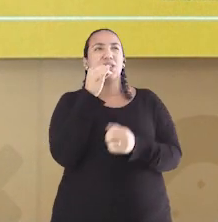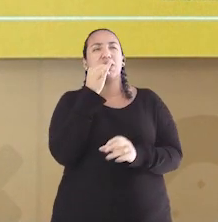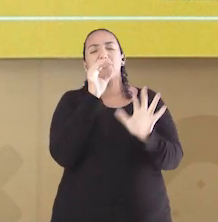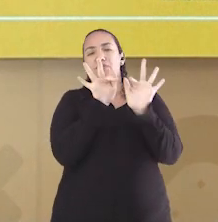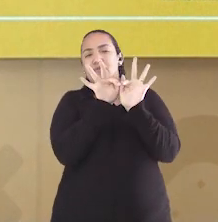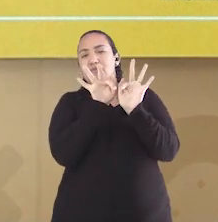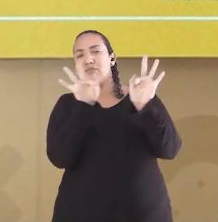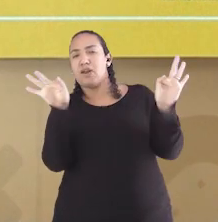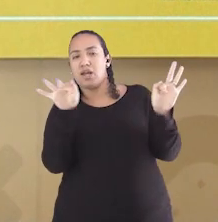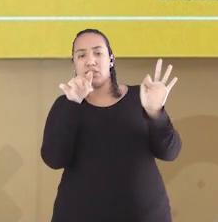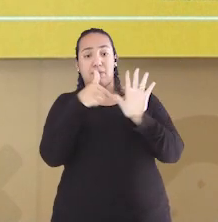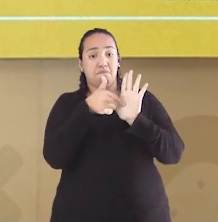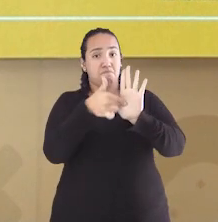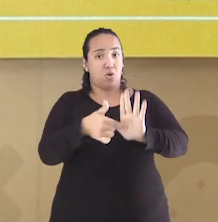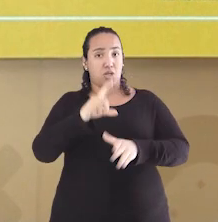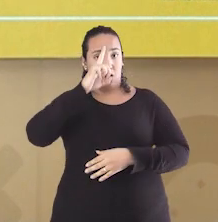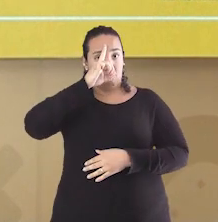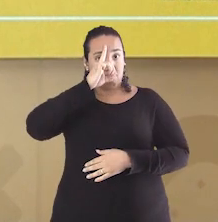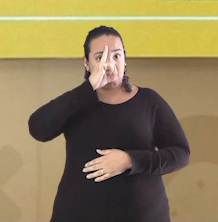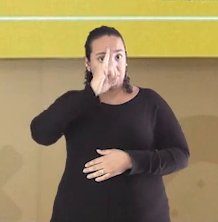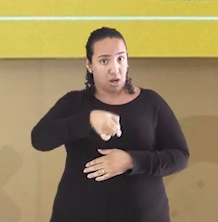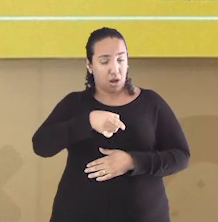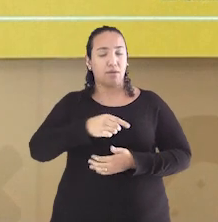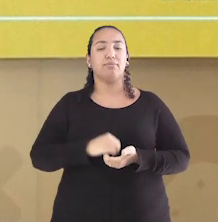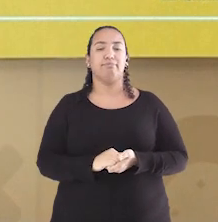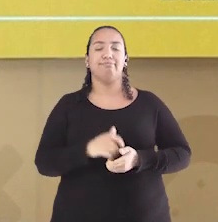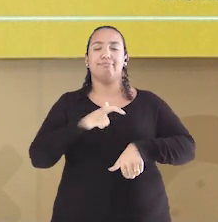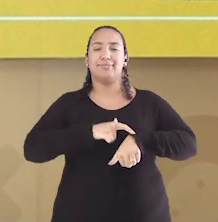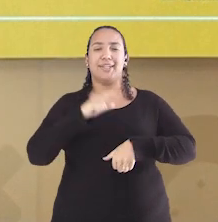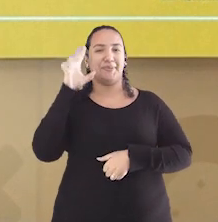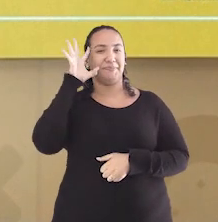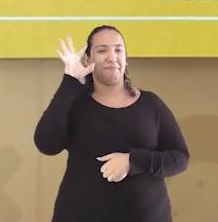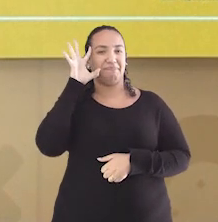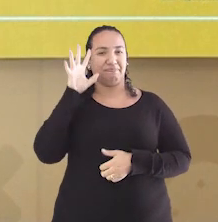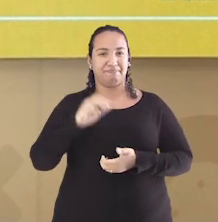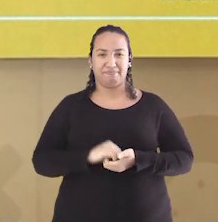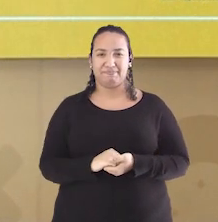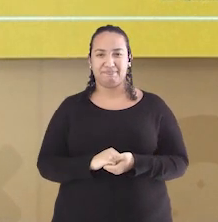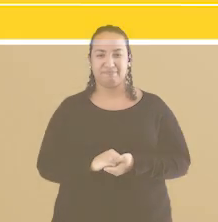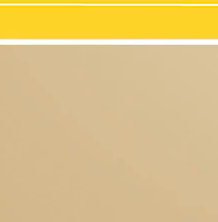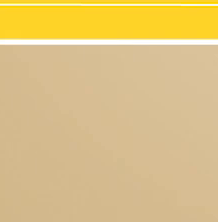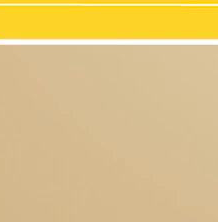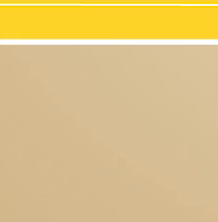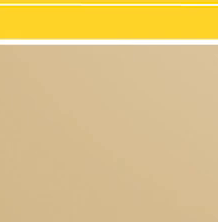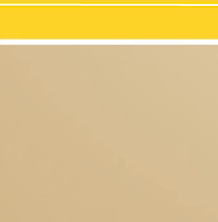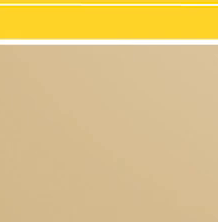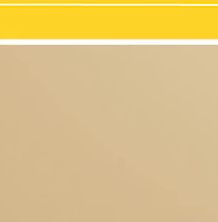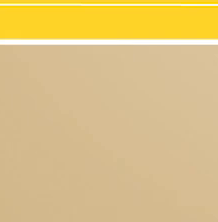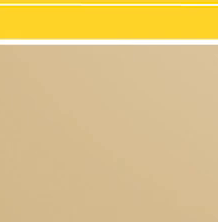palavra, em frases com ordem, que deem ordem. Um tempinho para vocês pensarem.